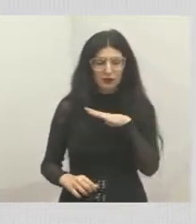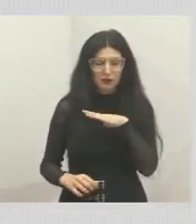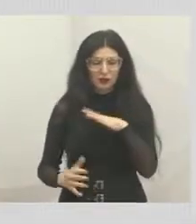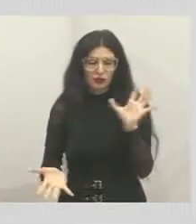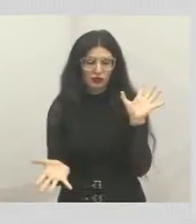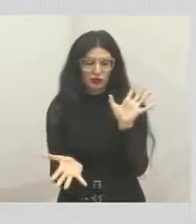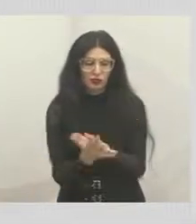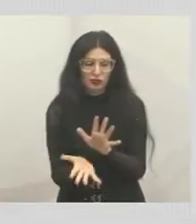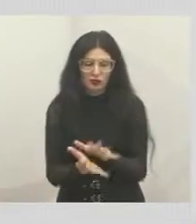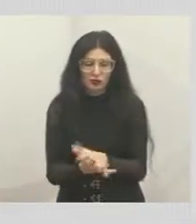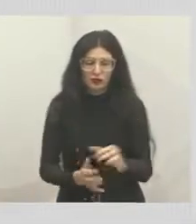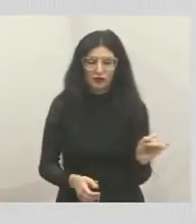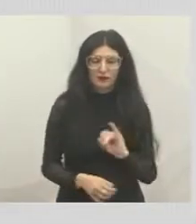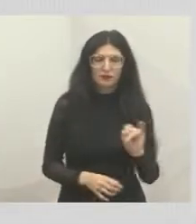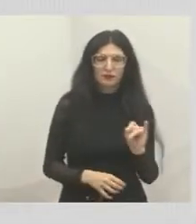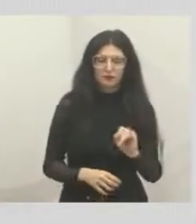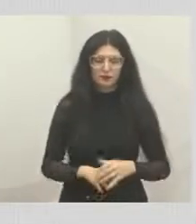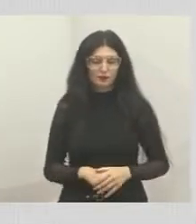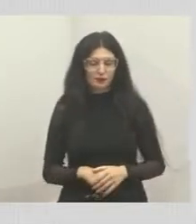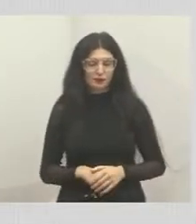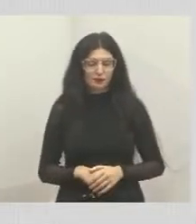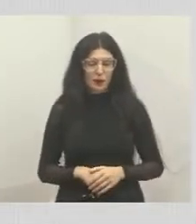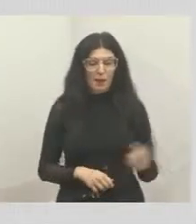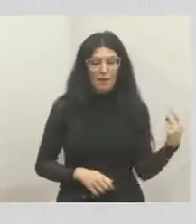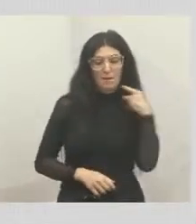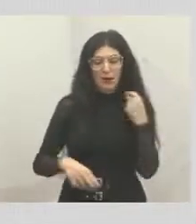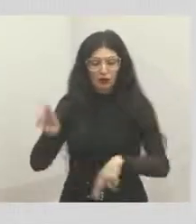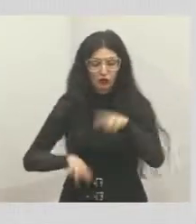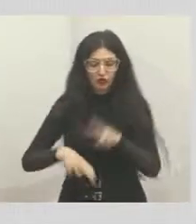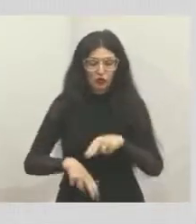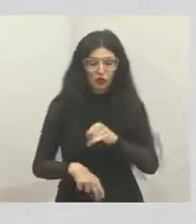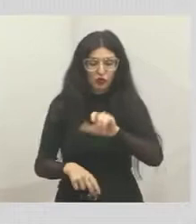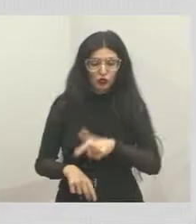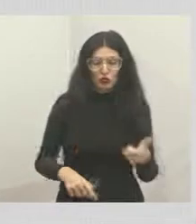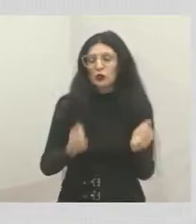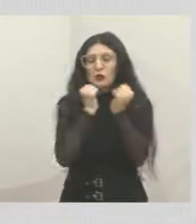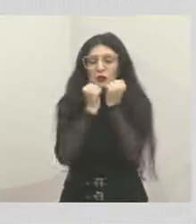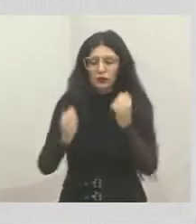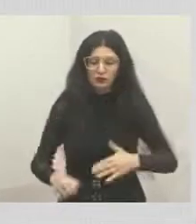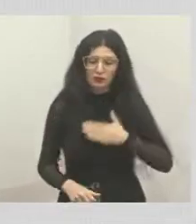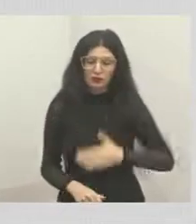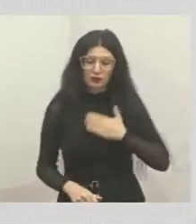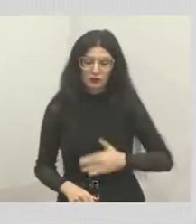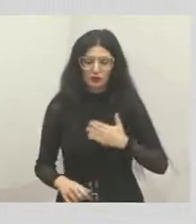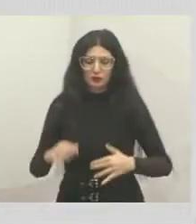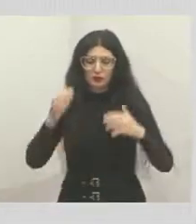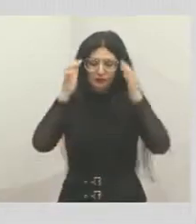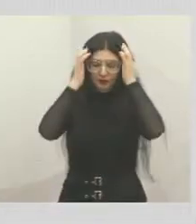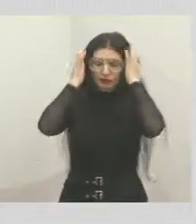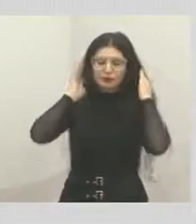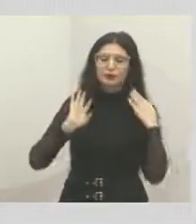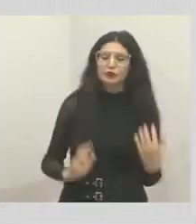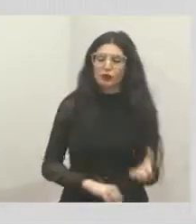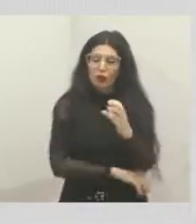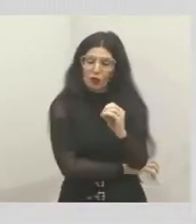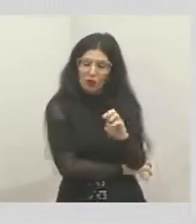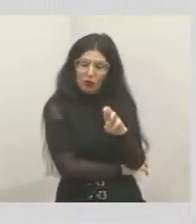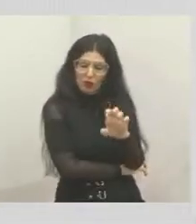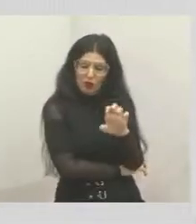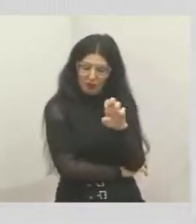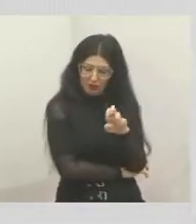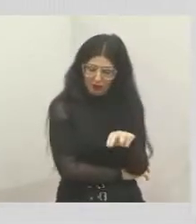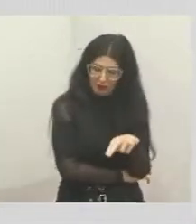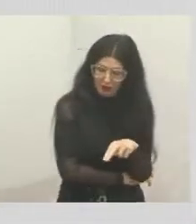referente ao segundo quadrimestre de 2020. Irei mostrar para vocês agora a receita corrente líquida, na qual,